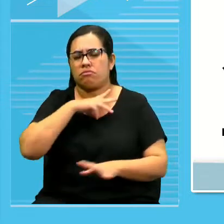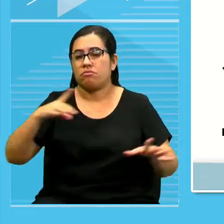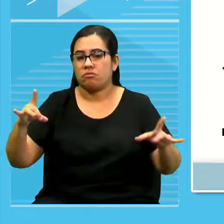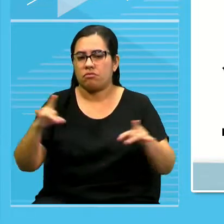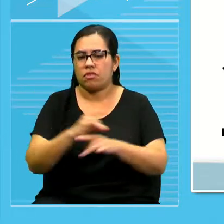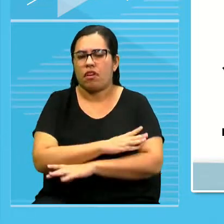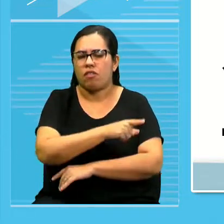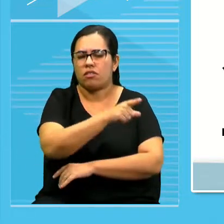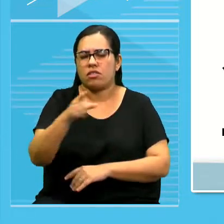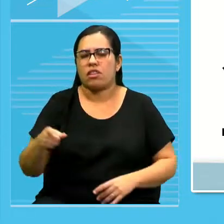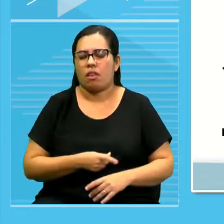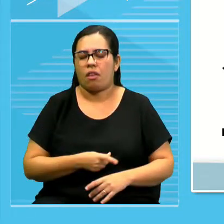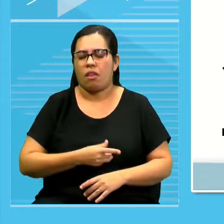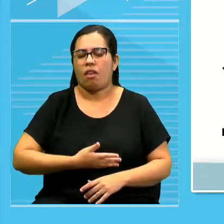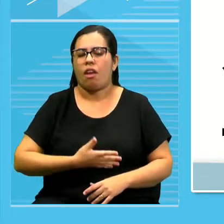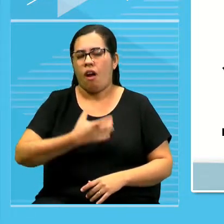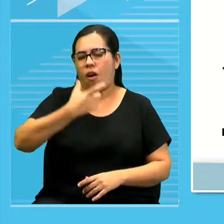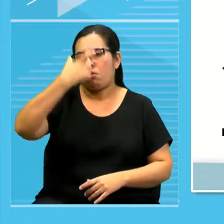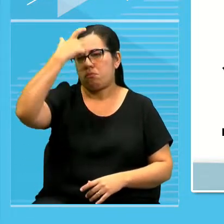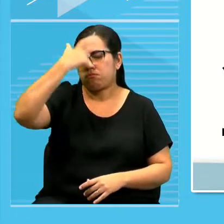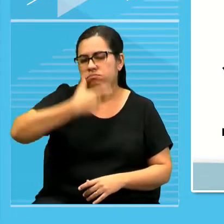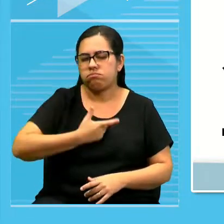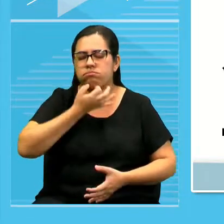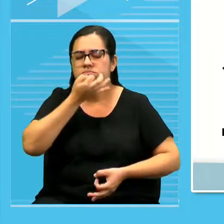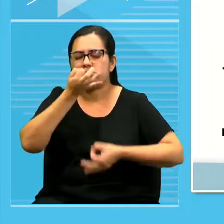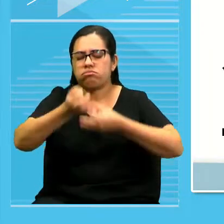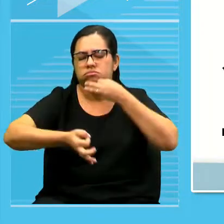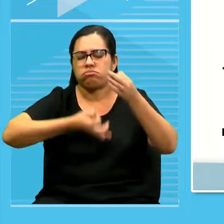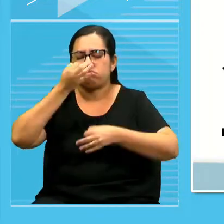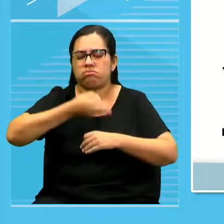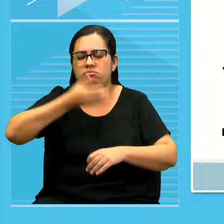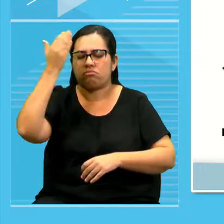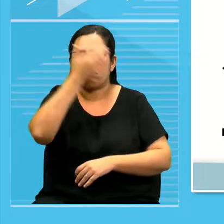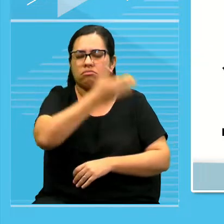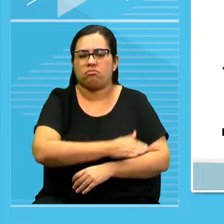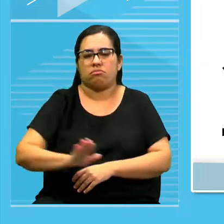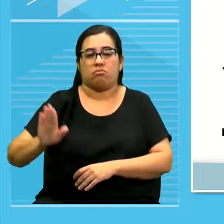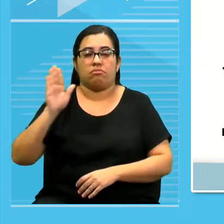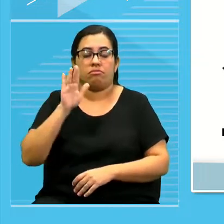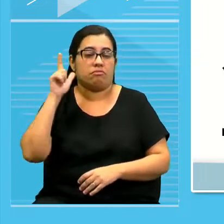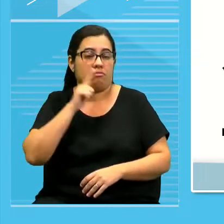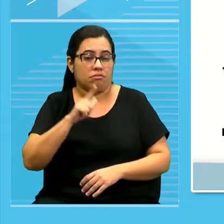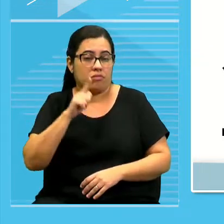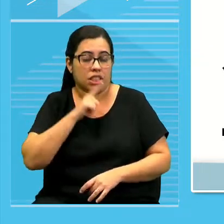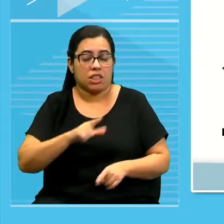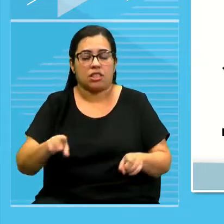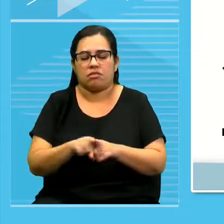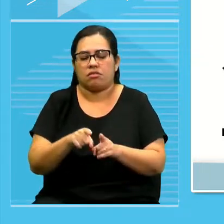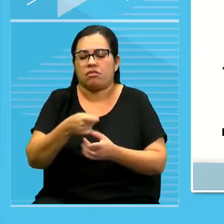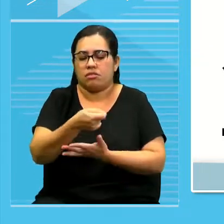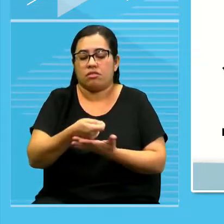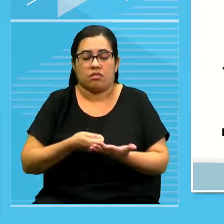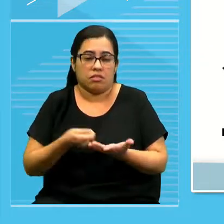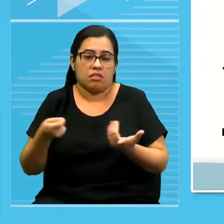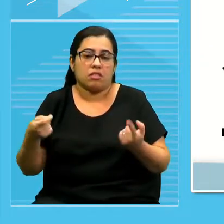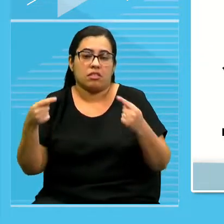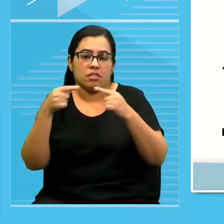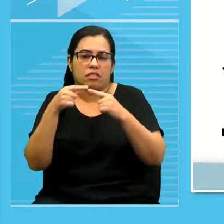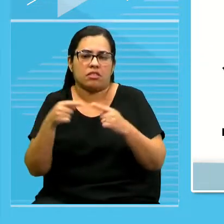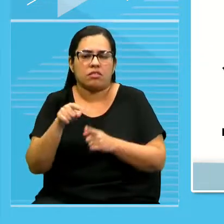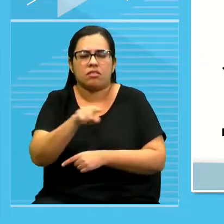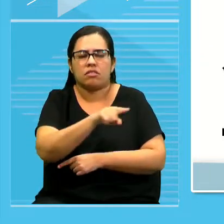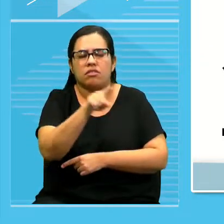defender as suas ideias né tendo argumento para defender as suas ideias a redação é uma forma de conseguir